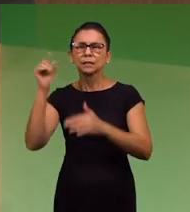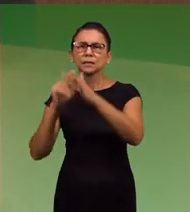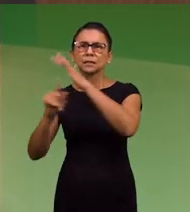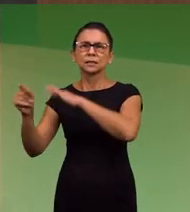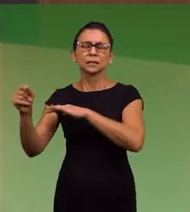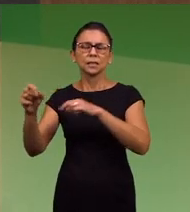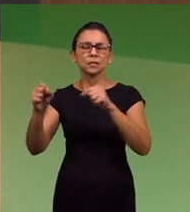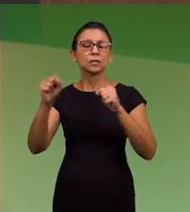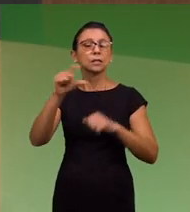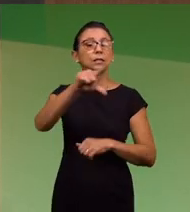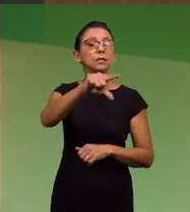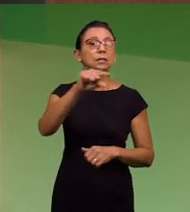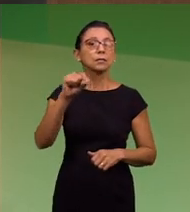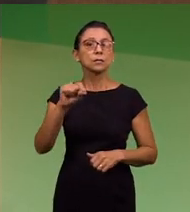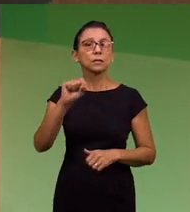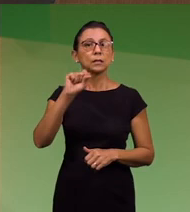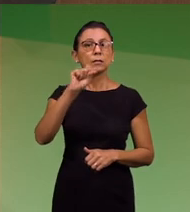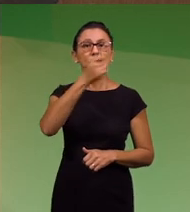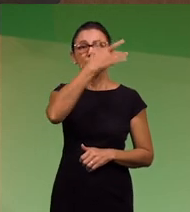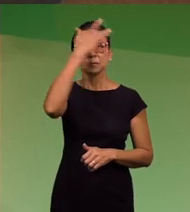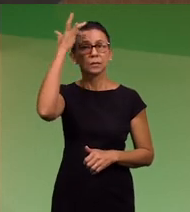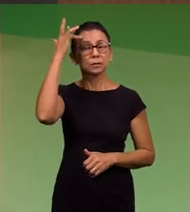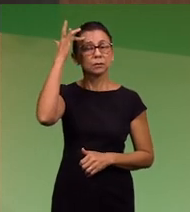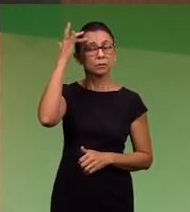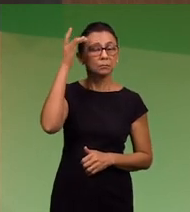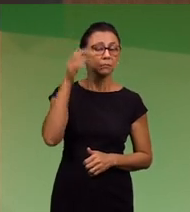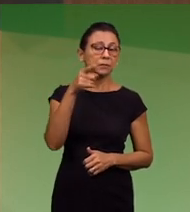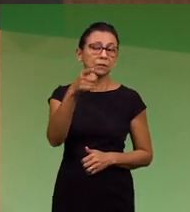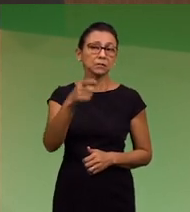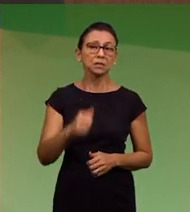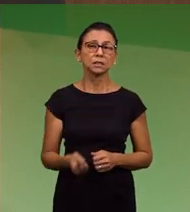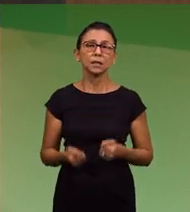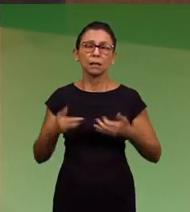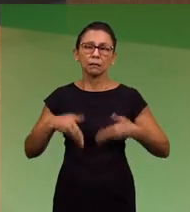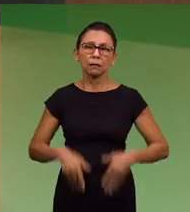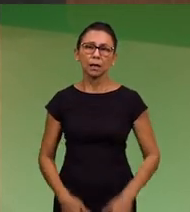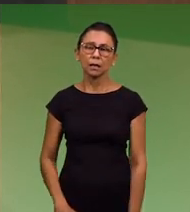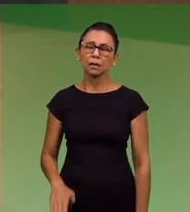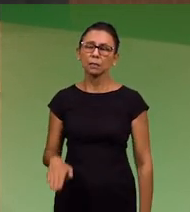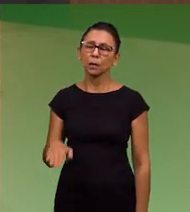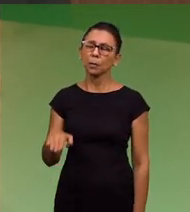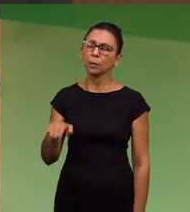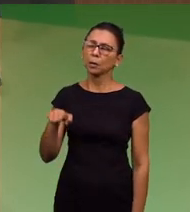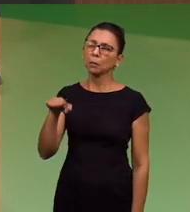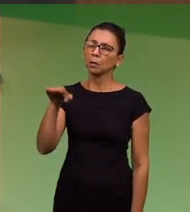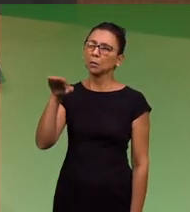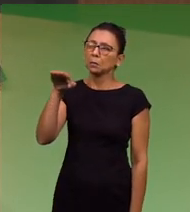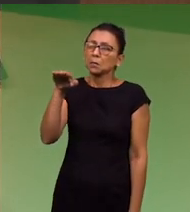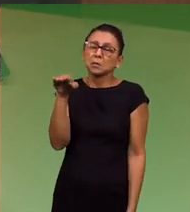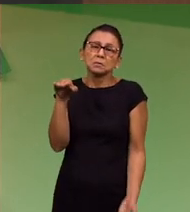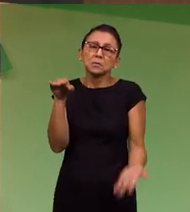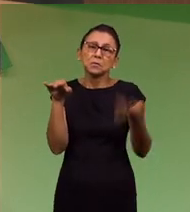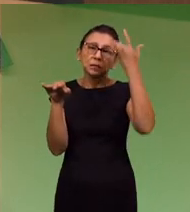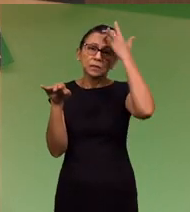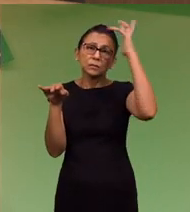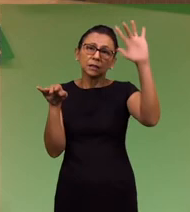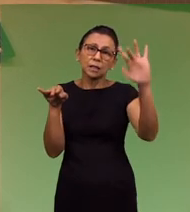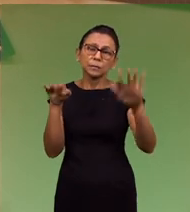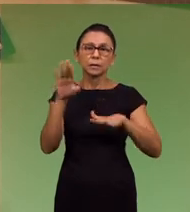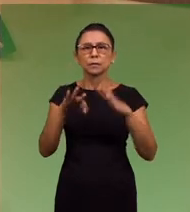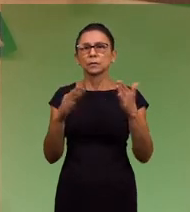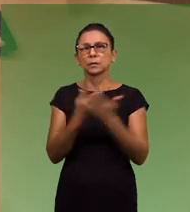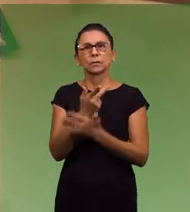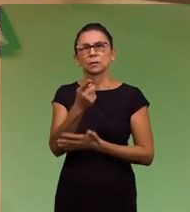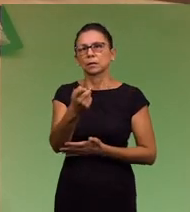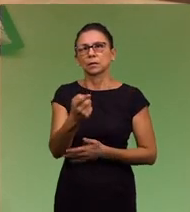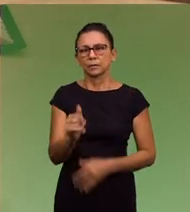E o homem passa um período, às vezes, da sua vida sem saber disso. E pode ser quando criança, pode ser como adolescente, pode ser